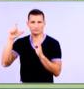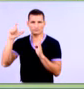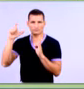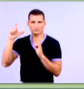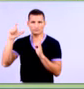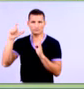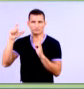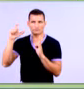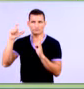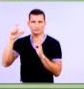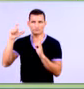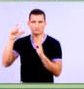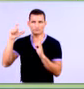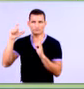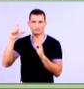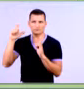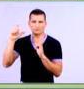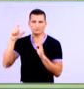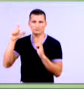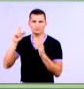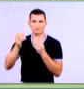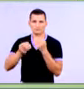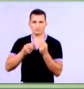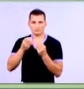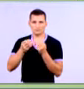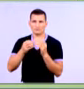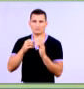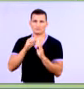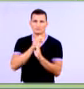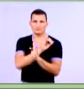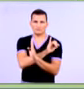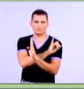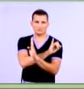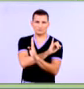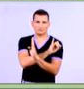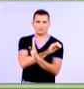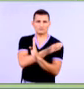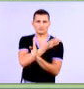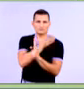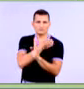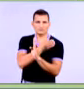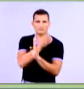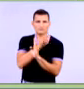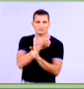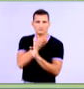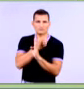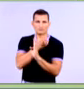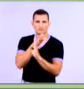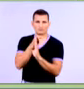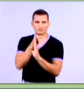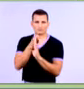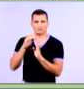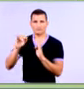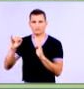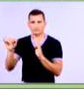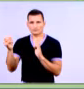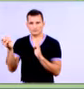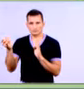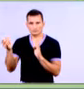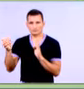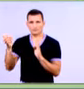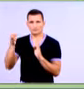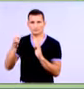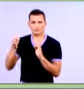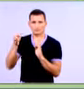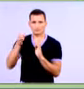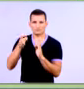maiores, né? Como que ele funciona? O I caminha para cá, o I incrementa. E o J caminha